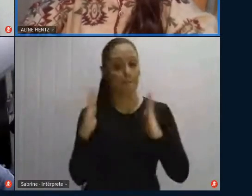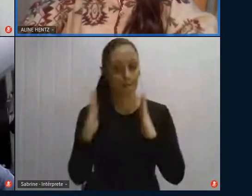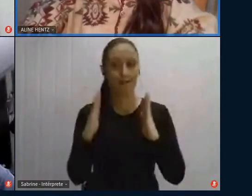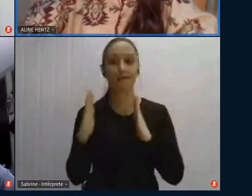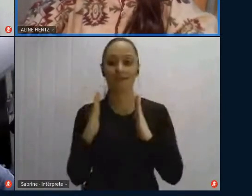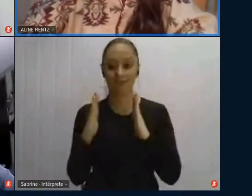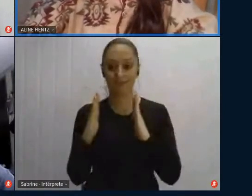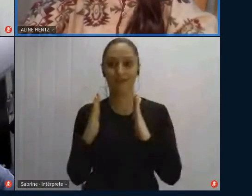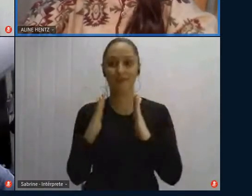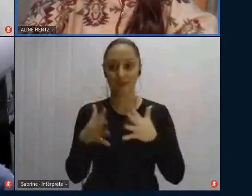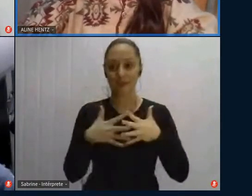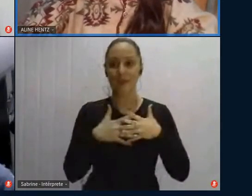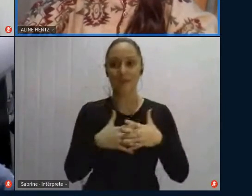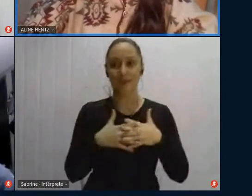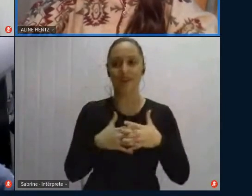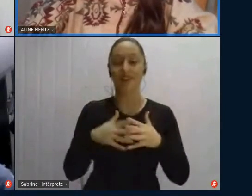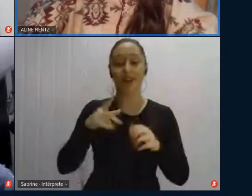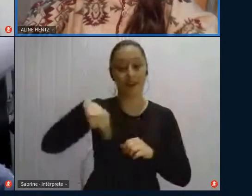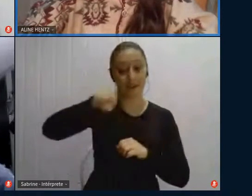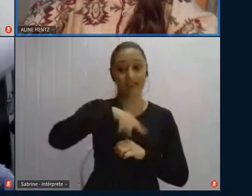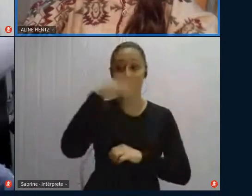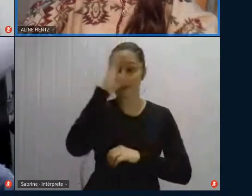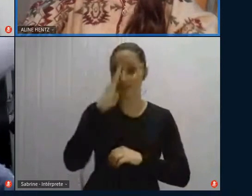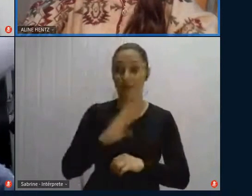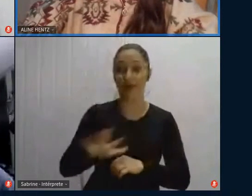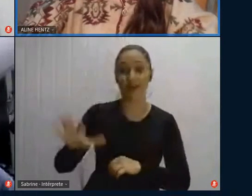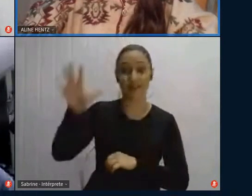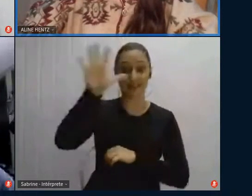do Brasil, se prepare, está vindo.